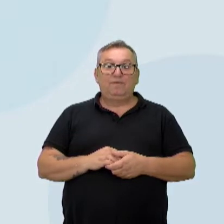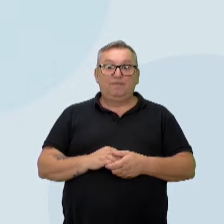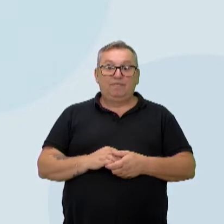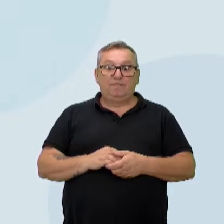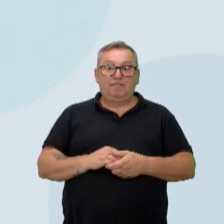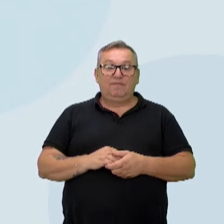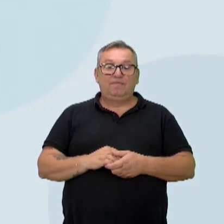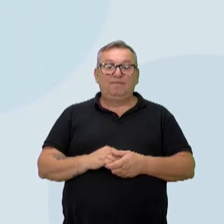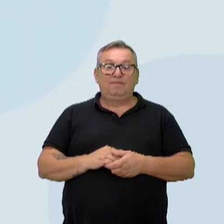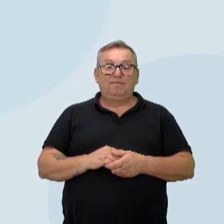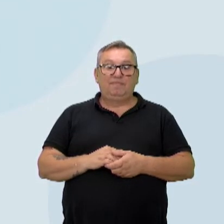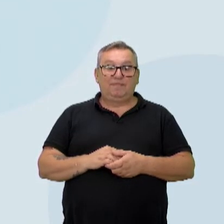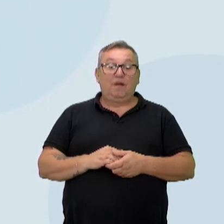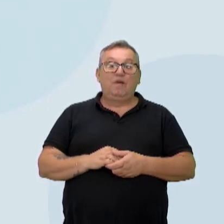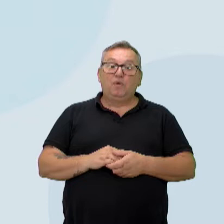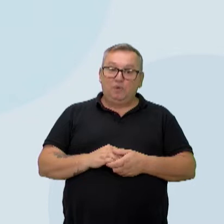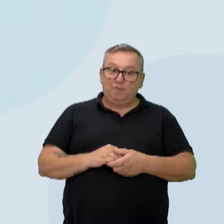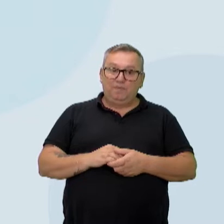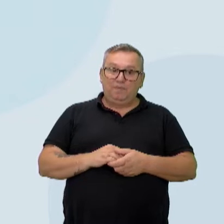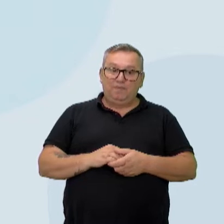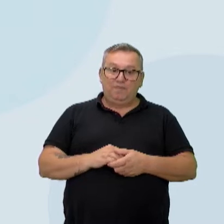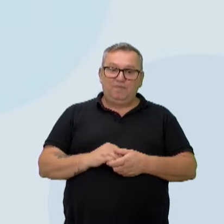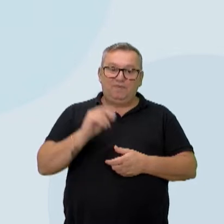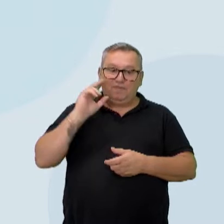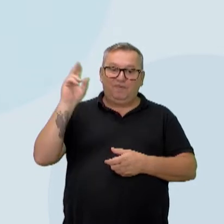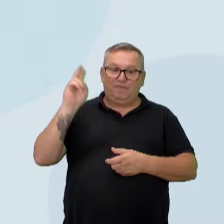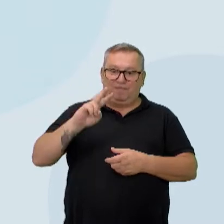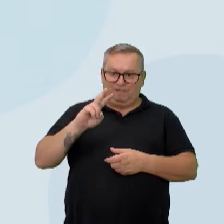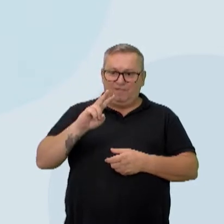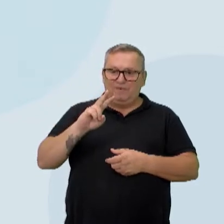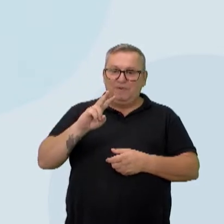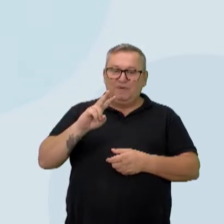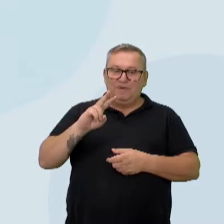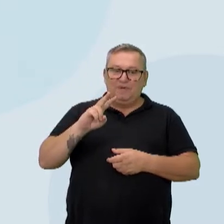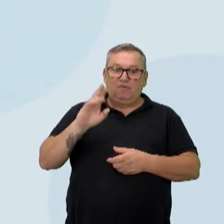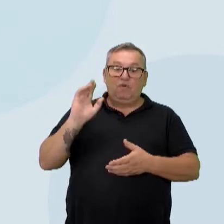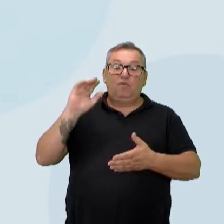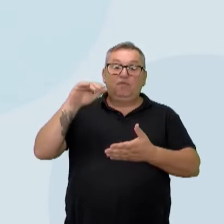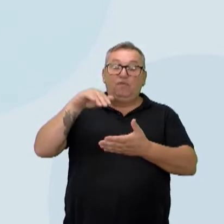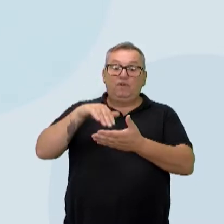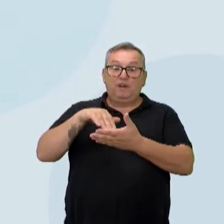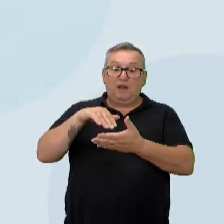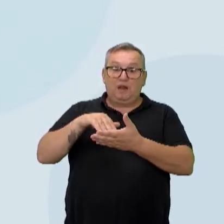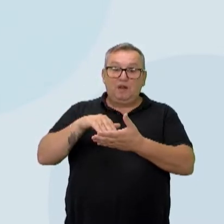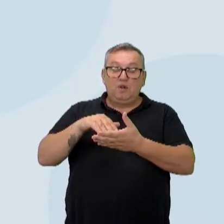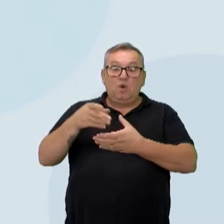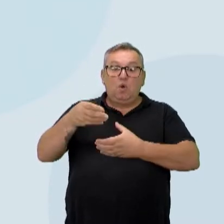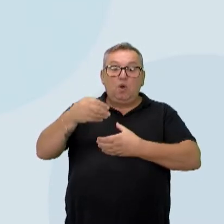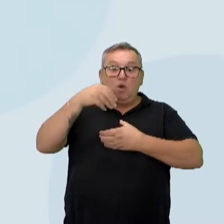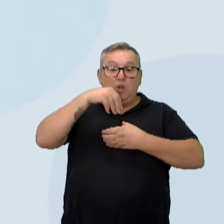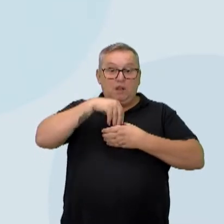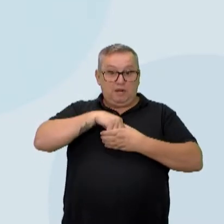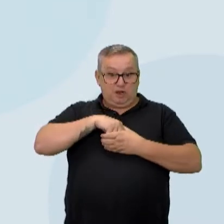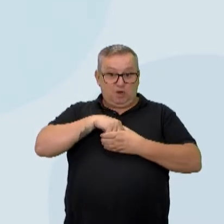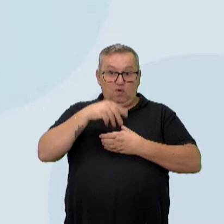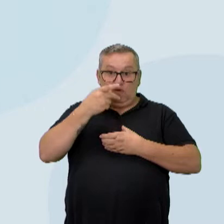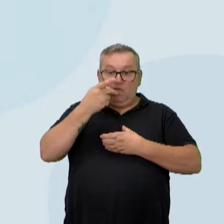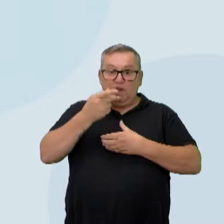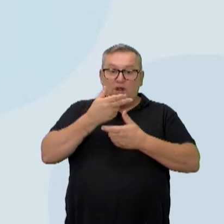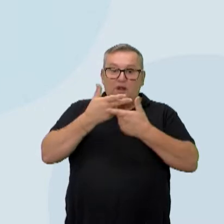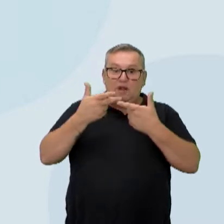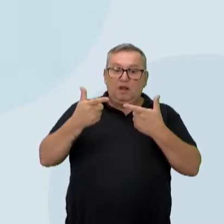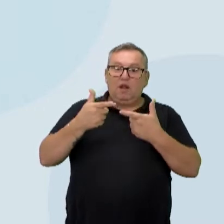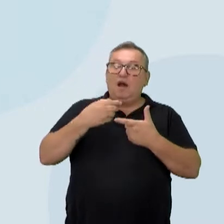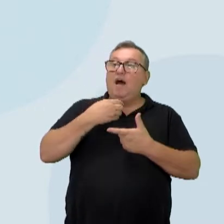lá. Pronto, ó, só voltando aqui, né? Ao final, o eu lírico diz, né? Que é a voz